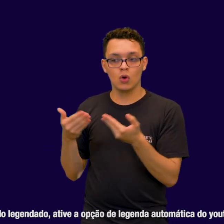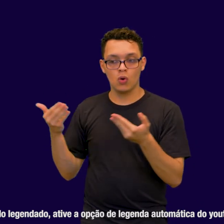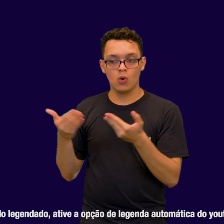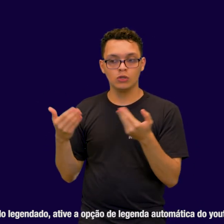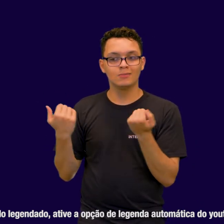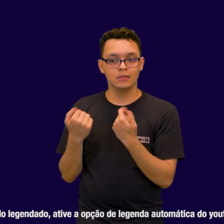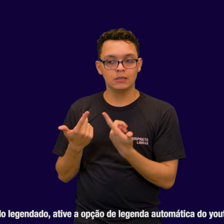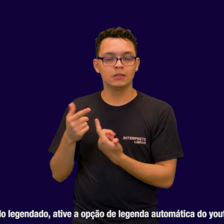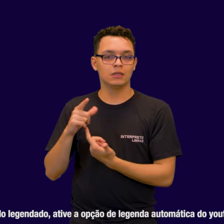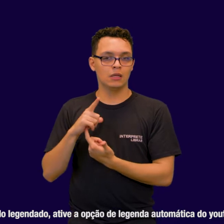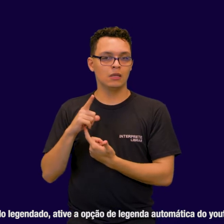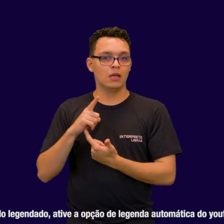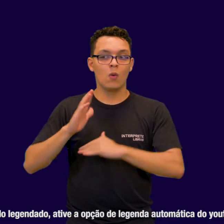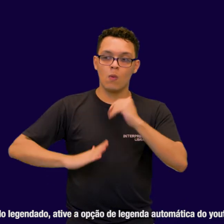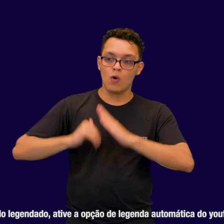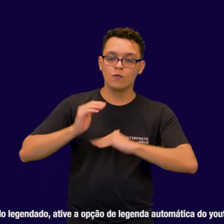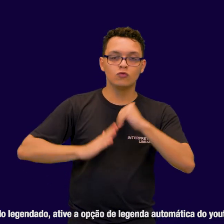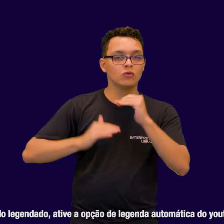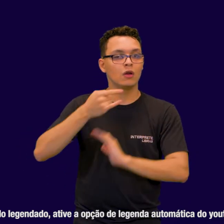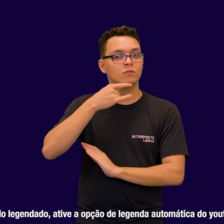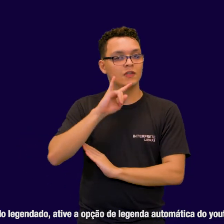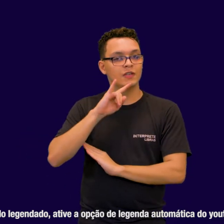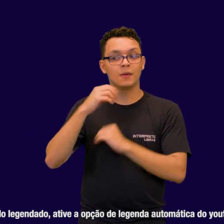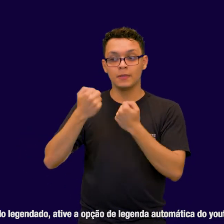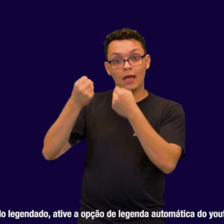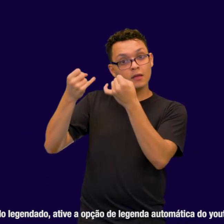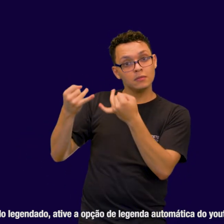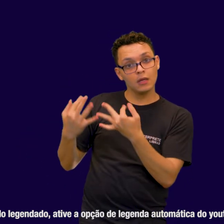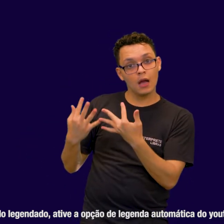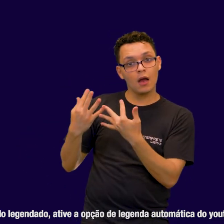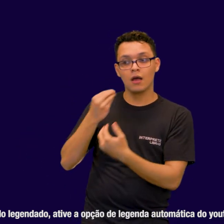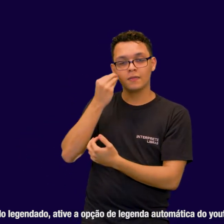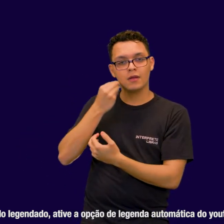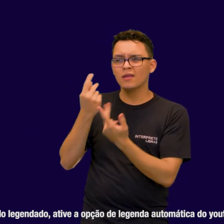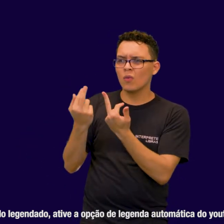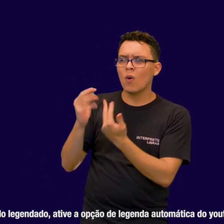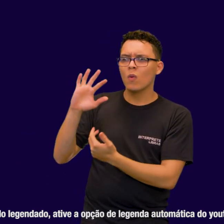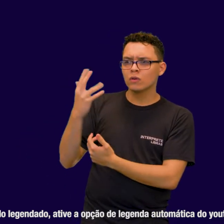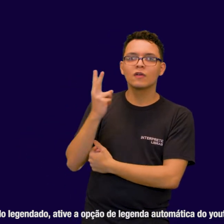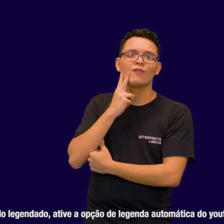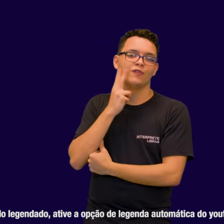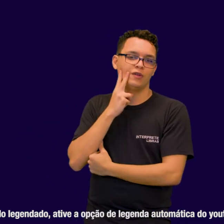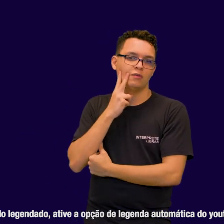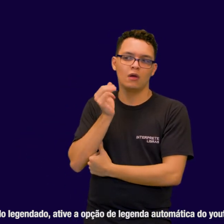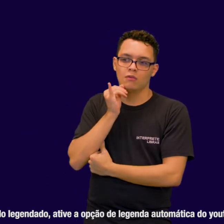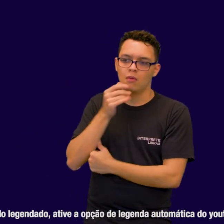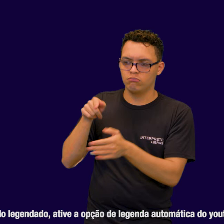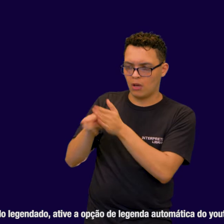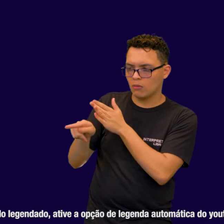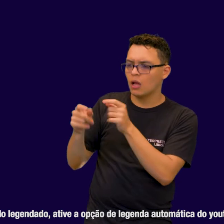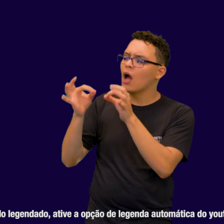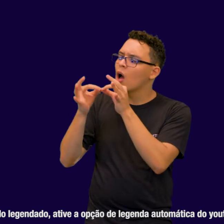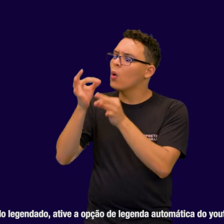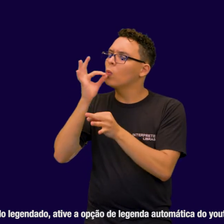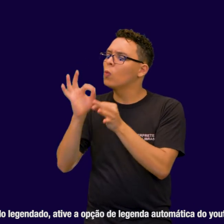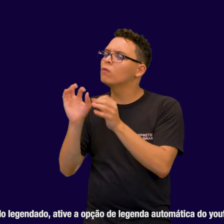para poder explicar essas diferenças. É mais ou menos o que aconteceu com o vinho lá atrás. As pessoas queriam entender que uva era aquela, que